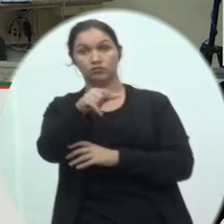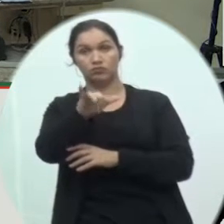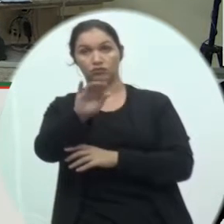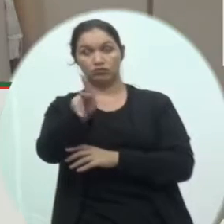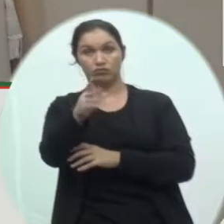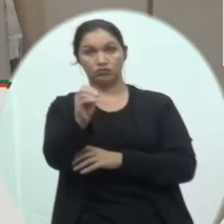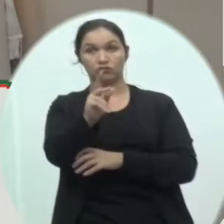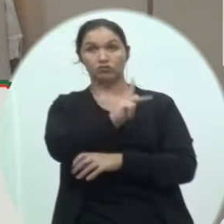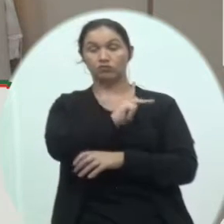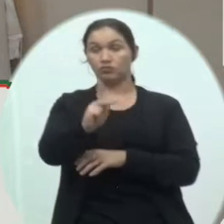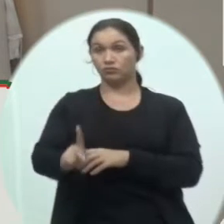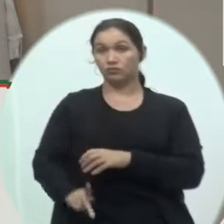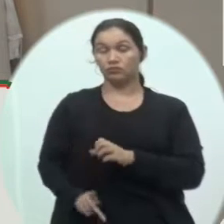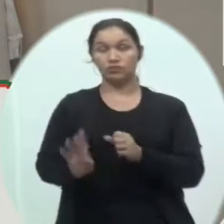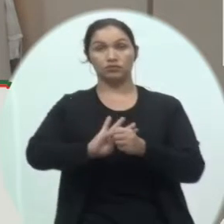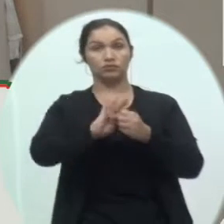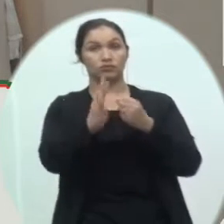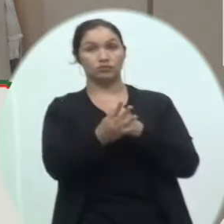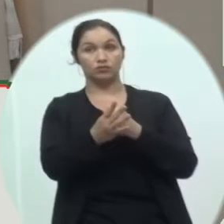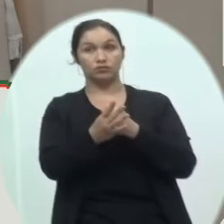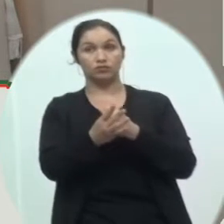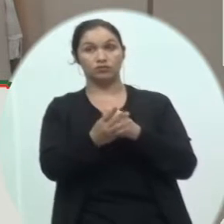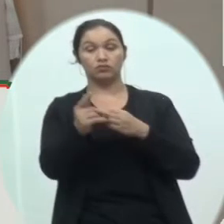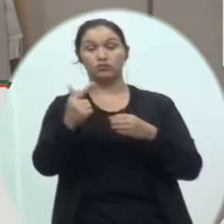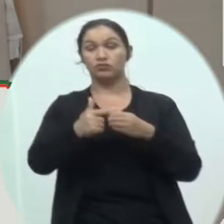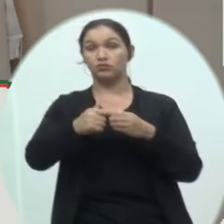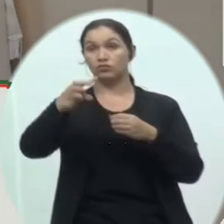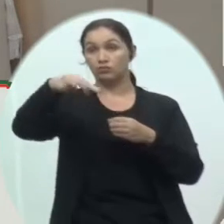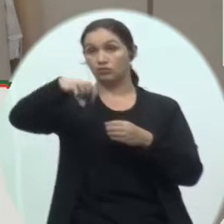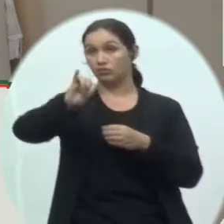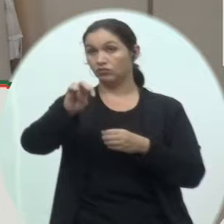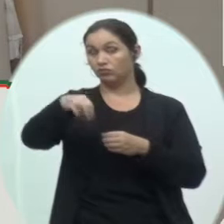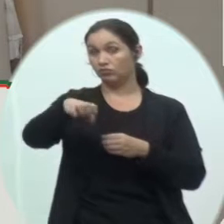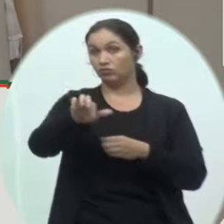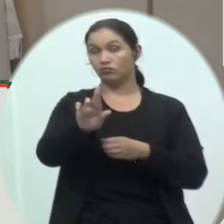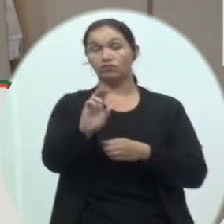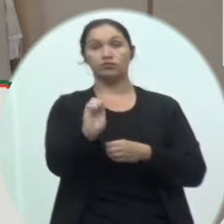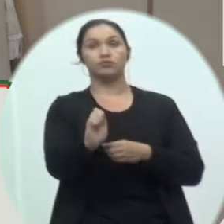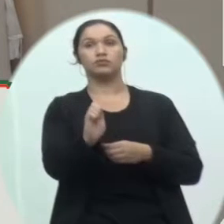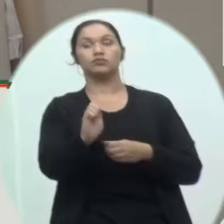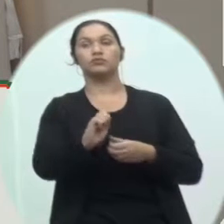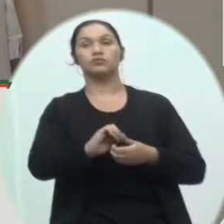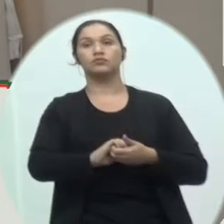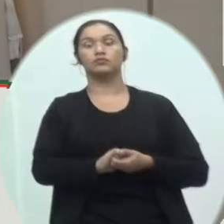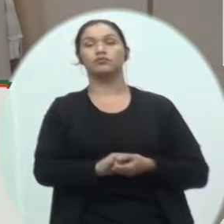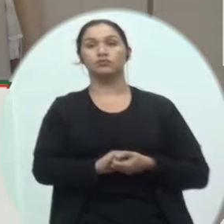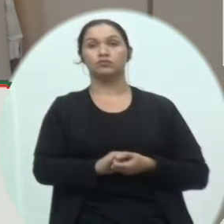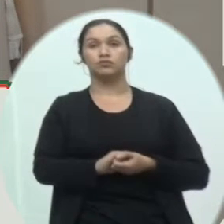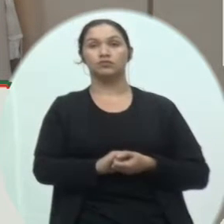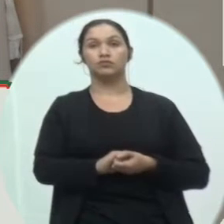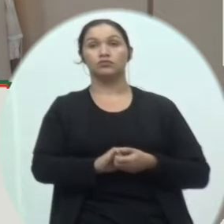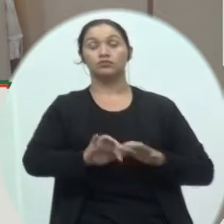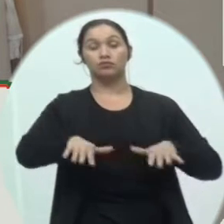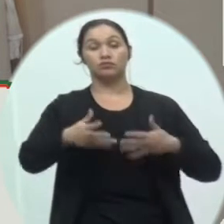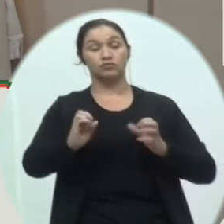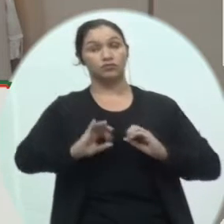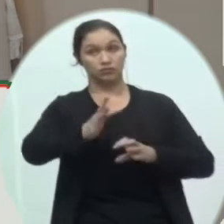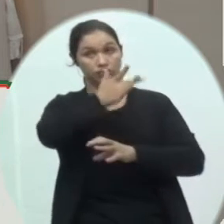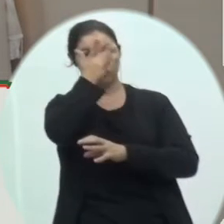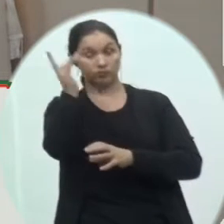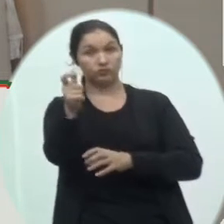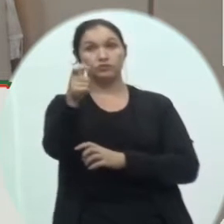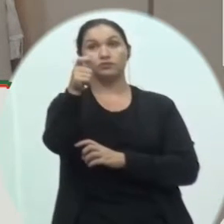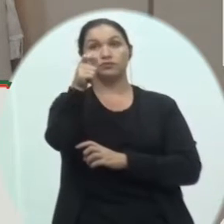bairro da Cidade Mineira, e o Edson, presidente do Conselho de Saúde, lá da Cidade Mineira também. A todos que nos assistem